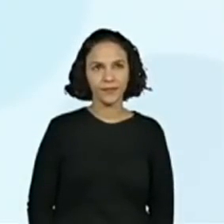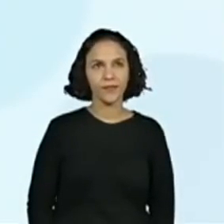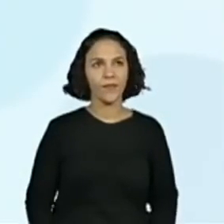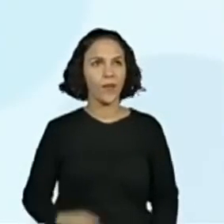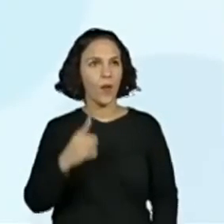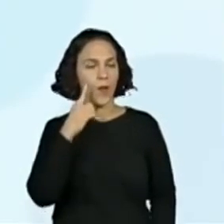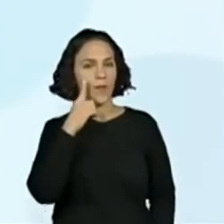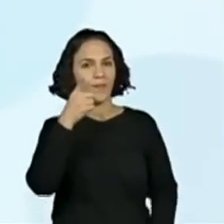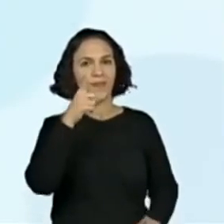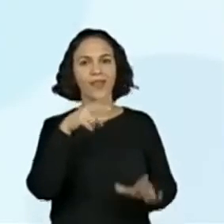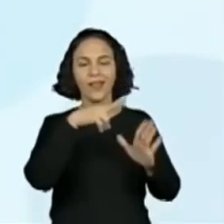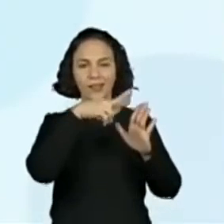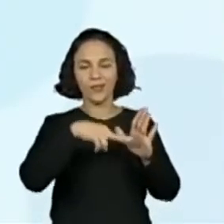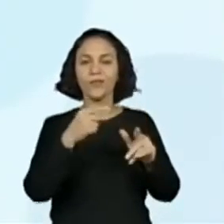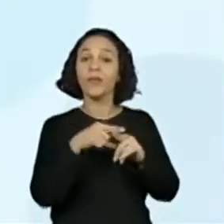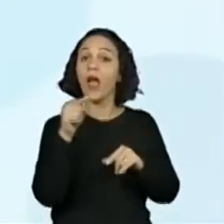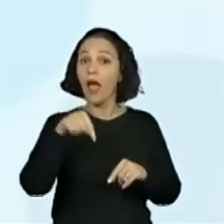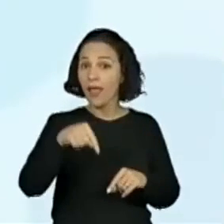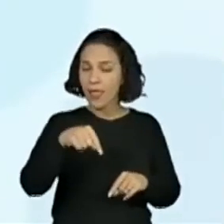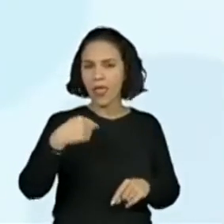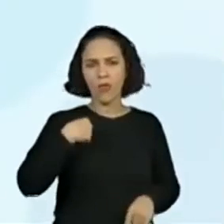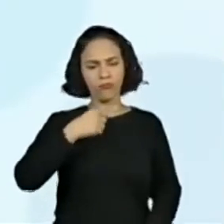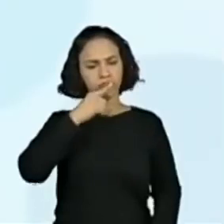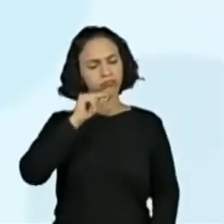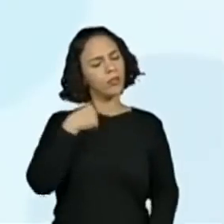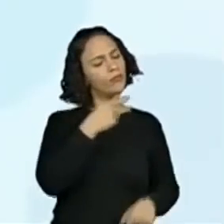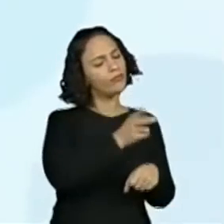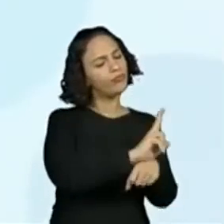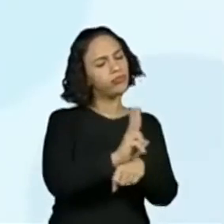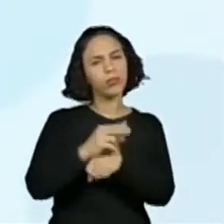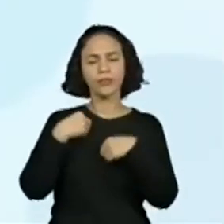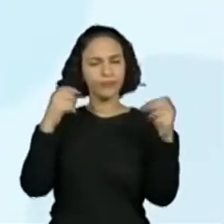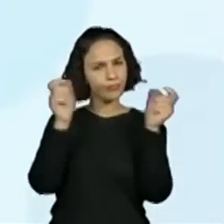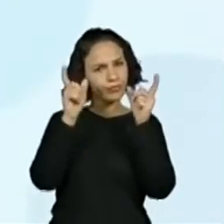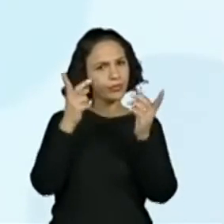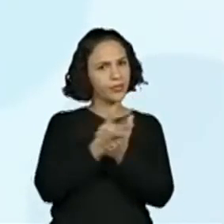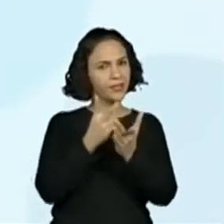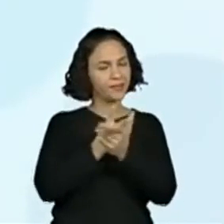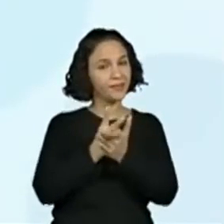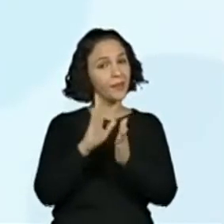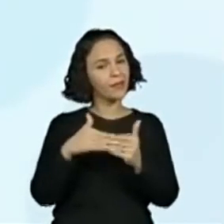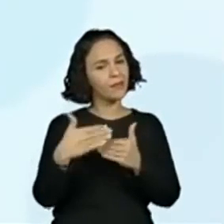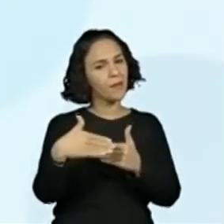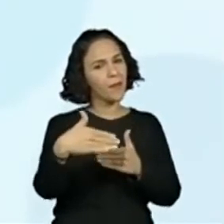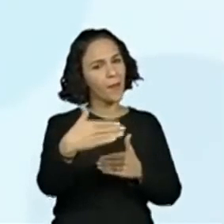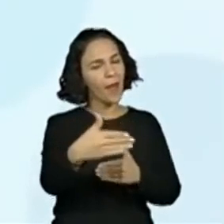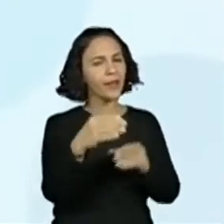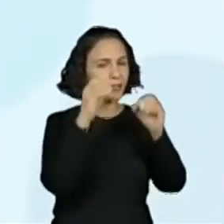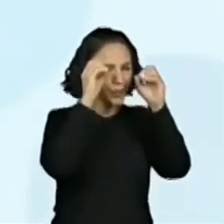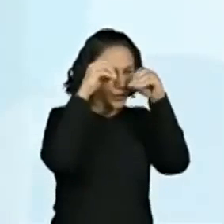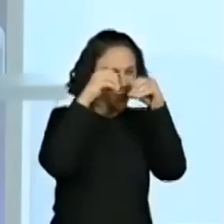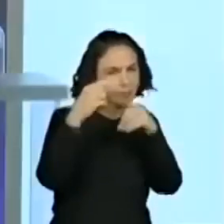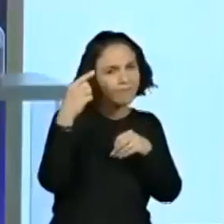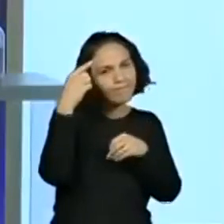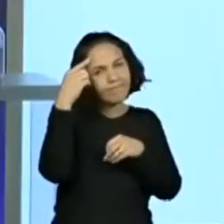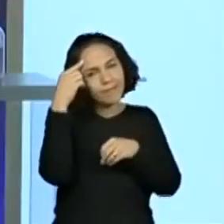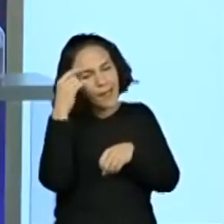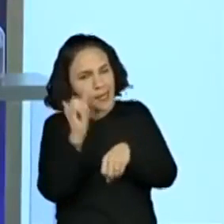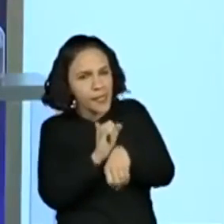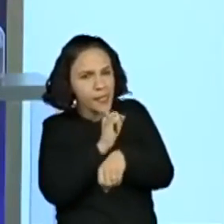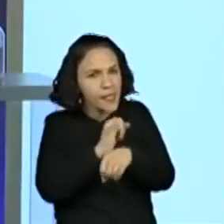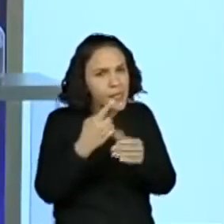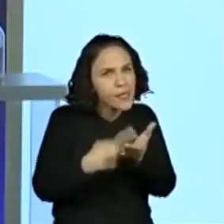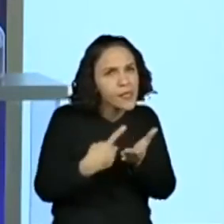sempre alerta. Dia depois, Noturno já estava com outro plano em mente. Professora Vivi, eu